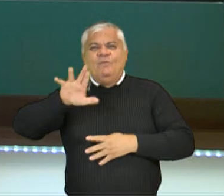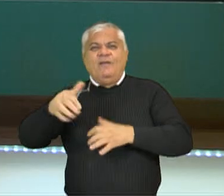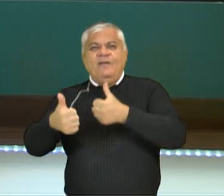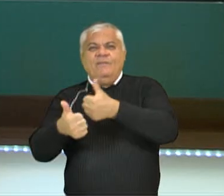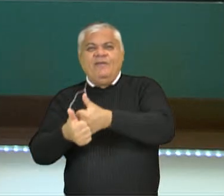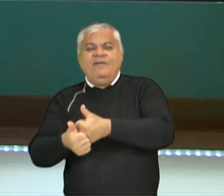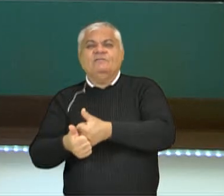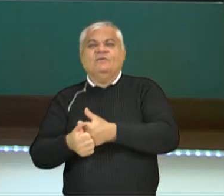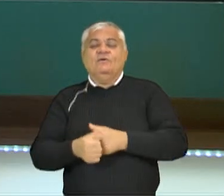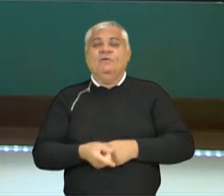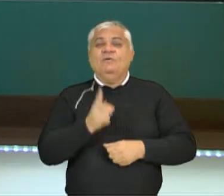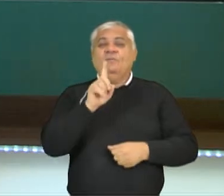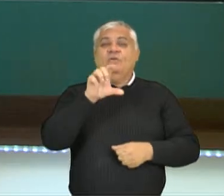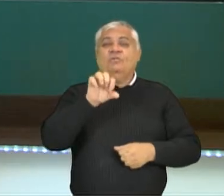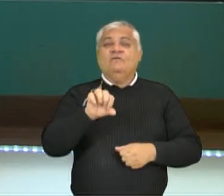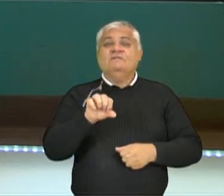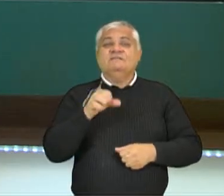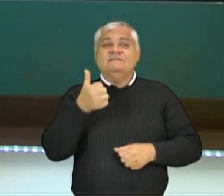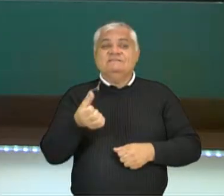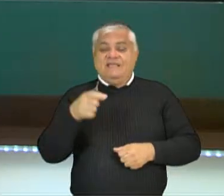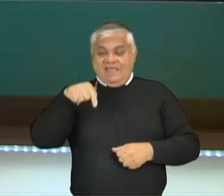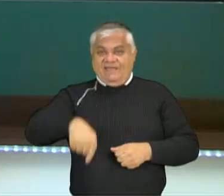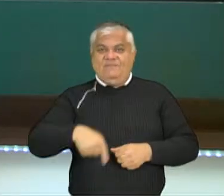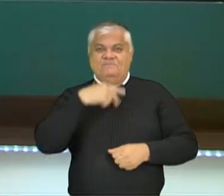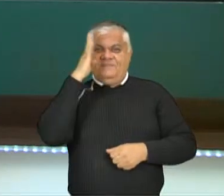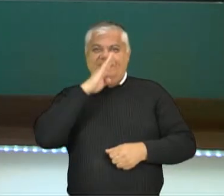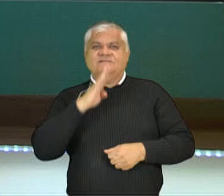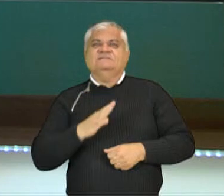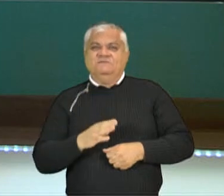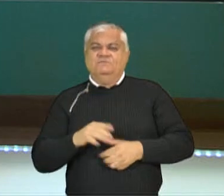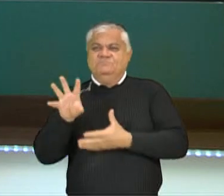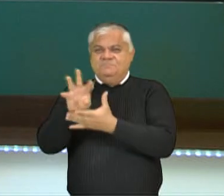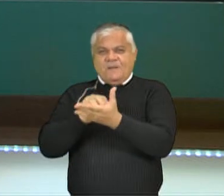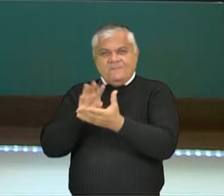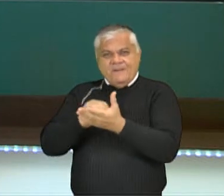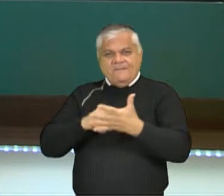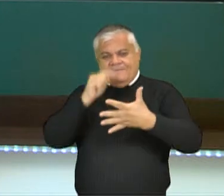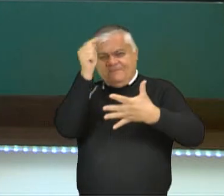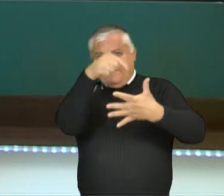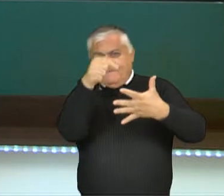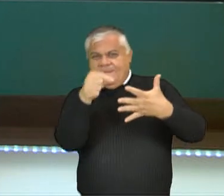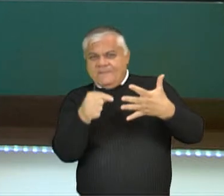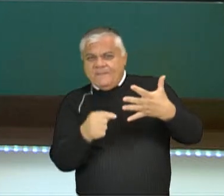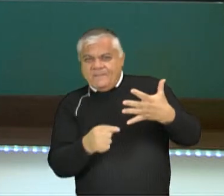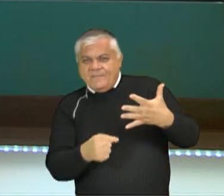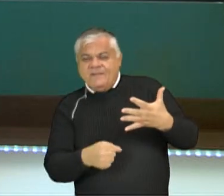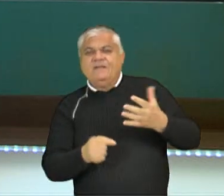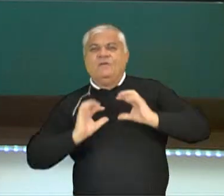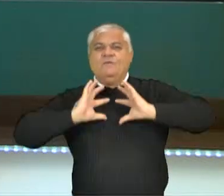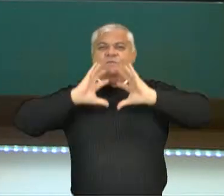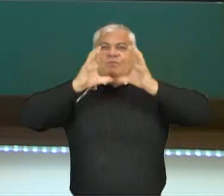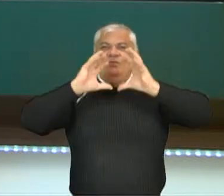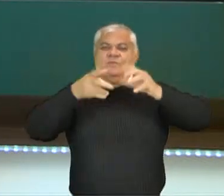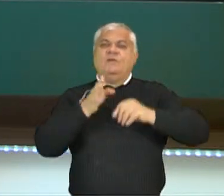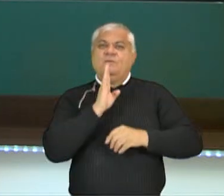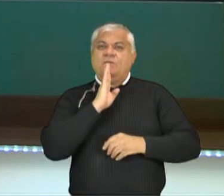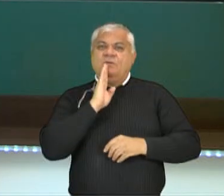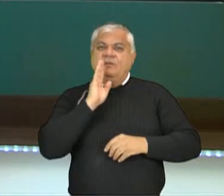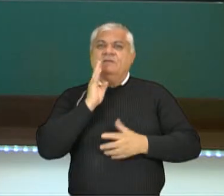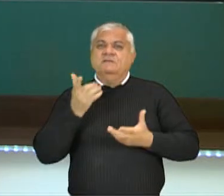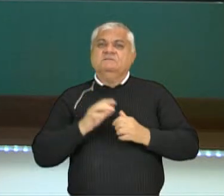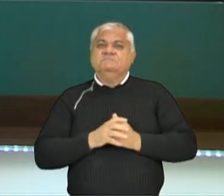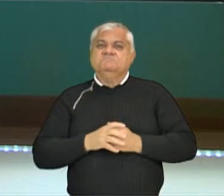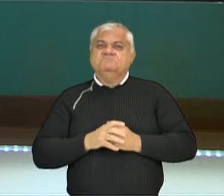do Brasil, e 1916, aqui no nosso país, no Brasil. Então, aí ele foi sendo conhecido em todos esses locais e cada